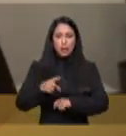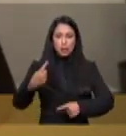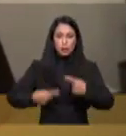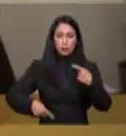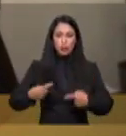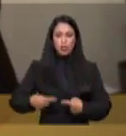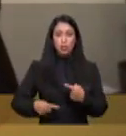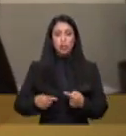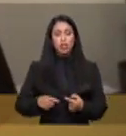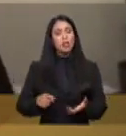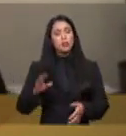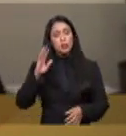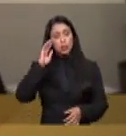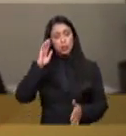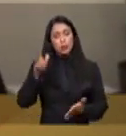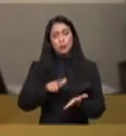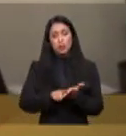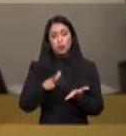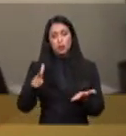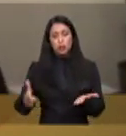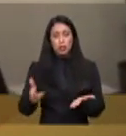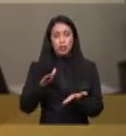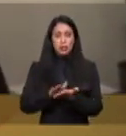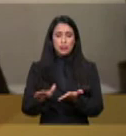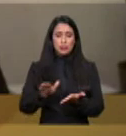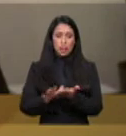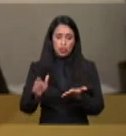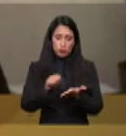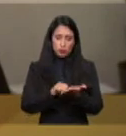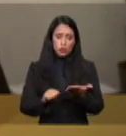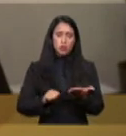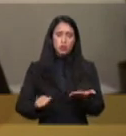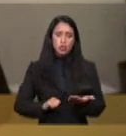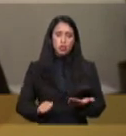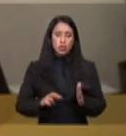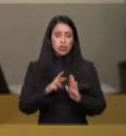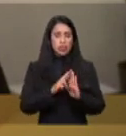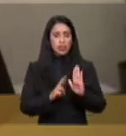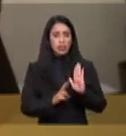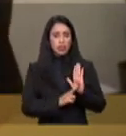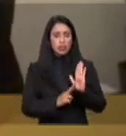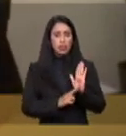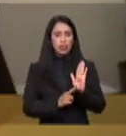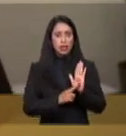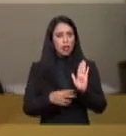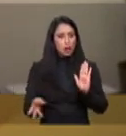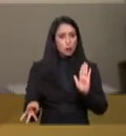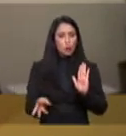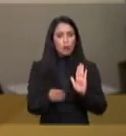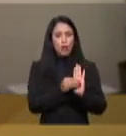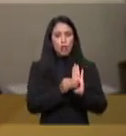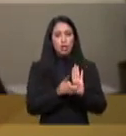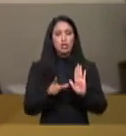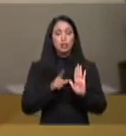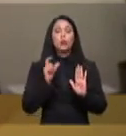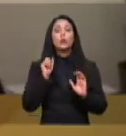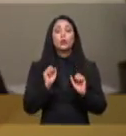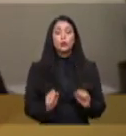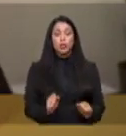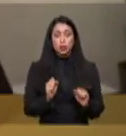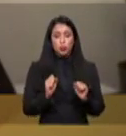pelos jornais impressos. Essa regulamentação, a meu ver, encontra-se inserida no poder